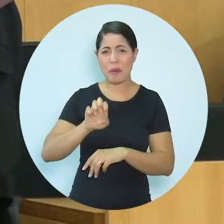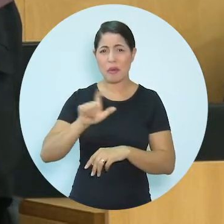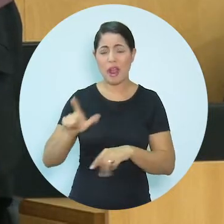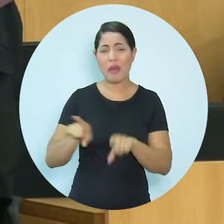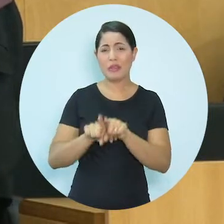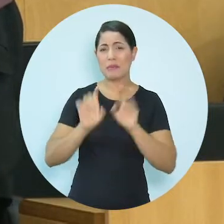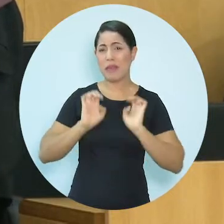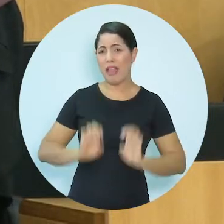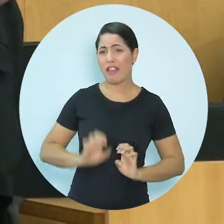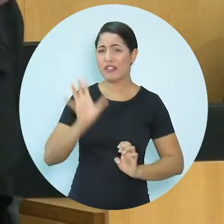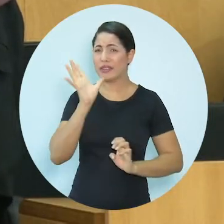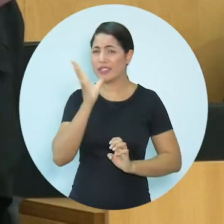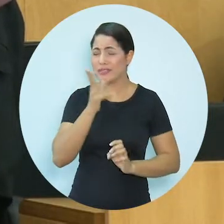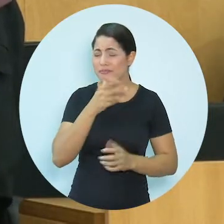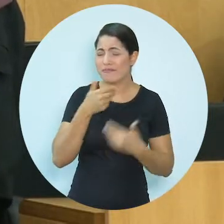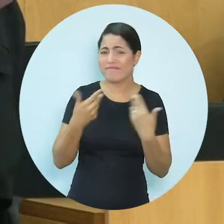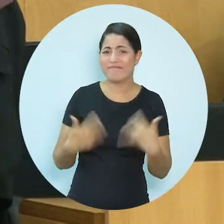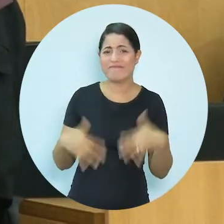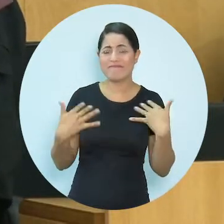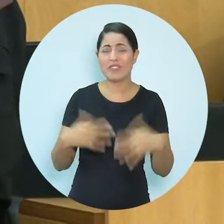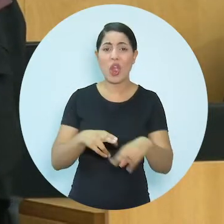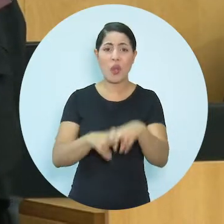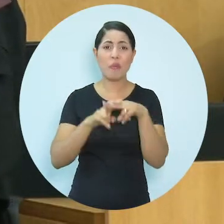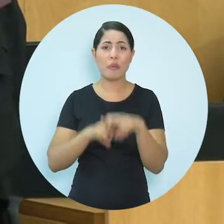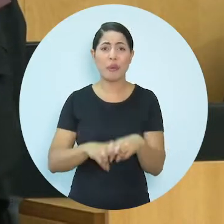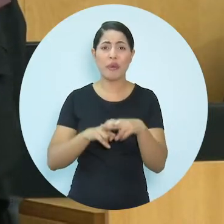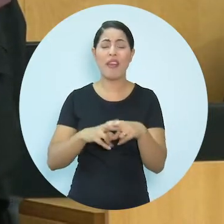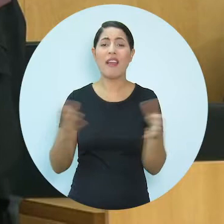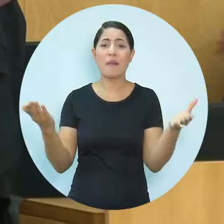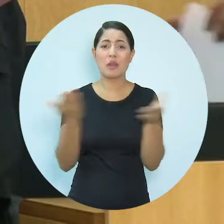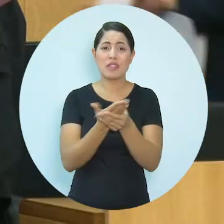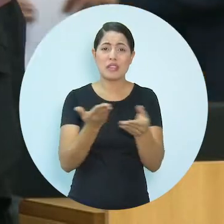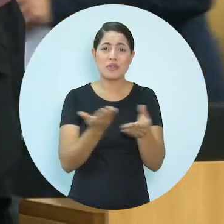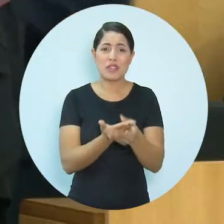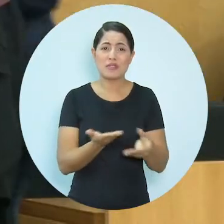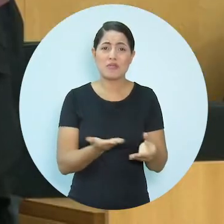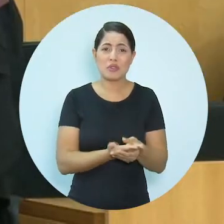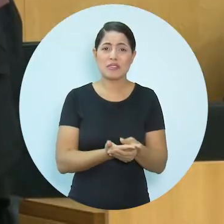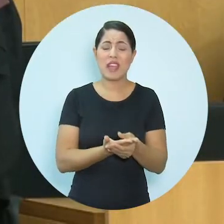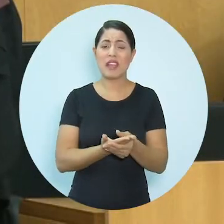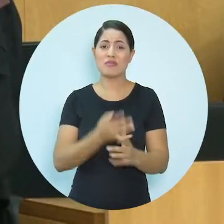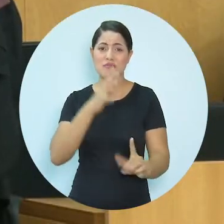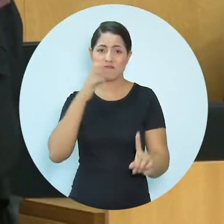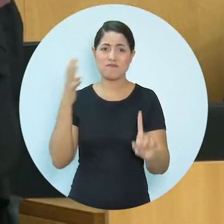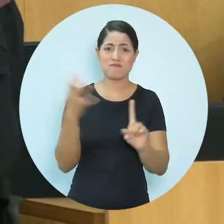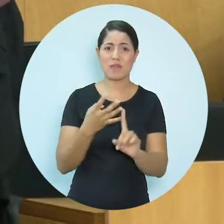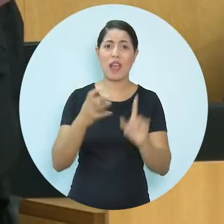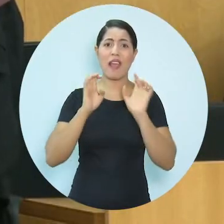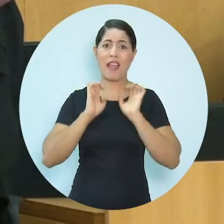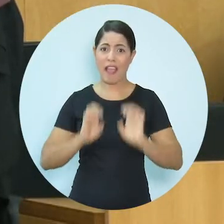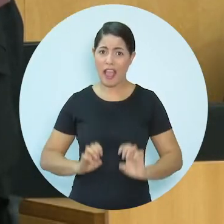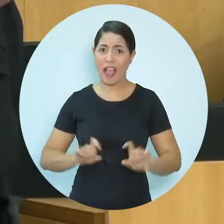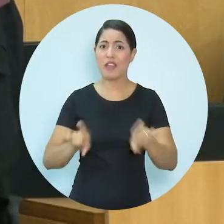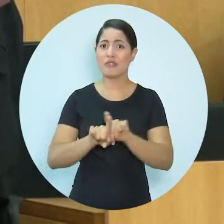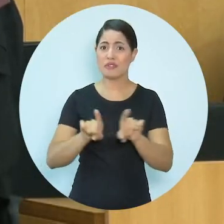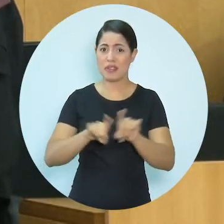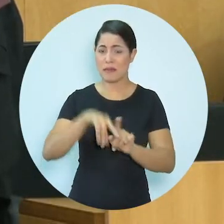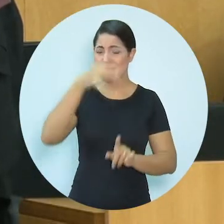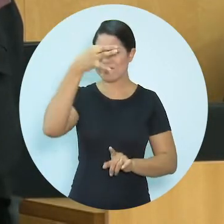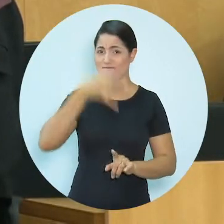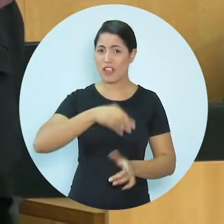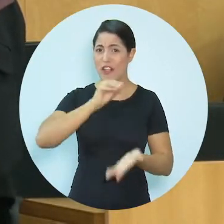da ética. Haja vista a quantidade de processos éticos disciplinares que adentram nossas